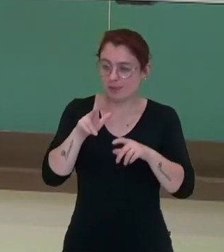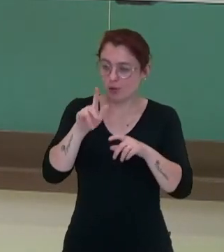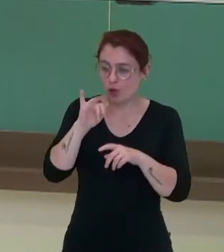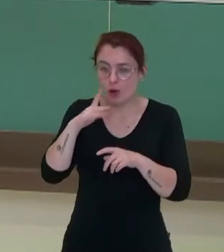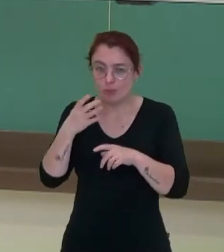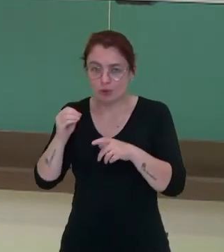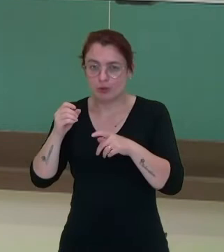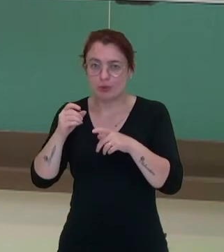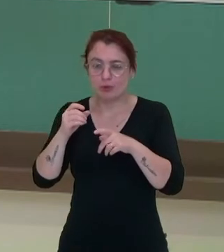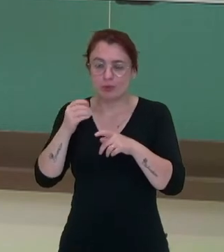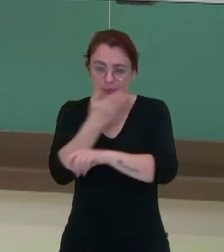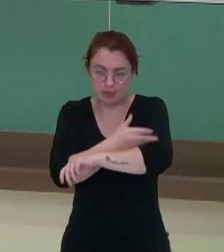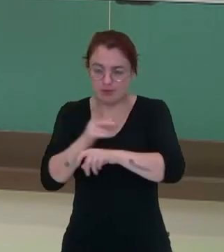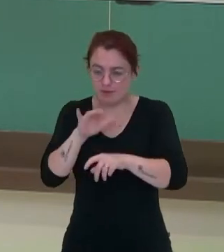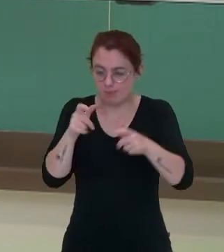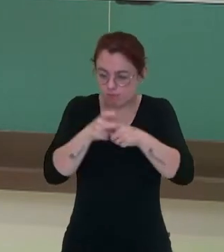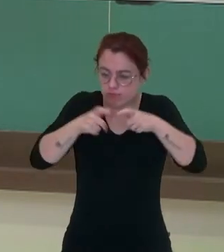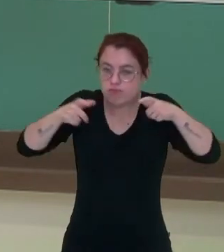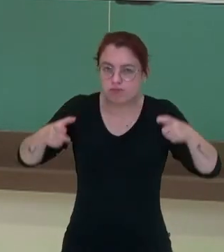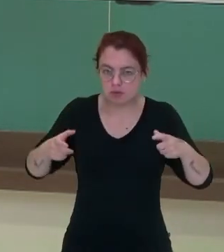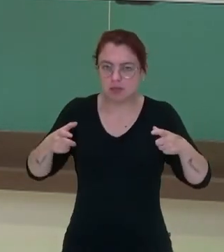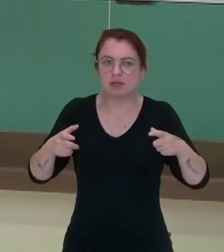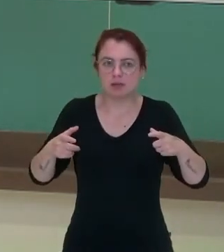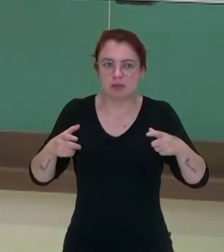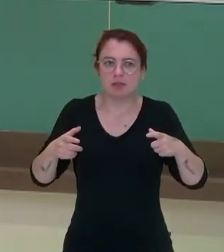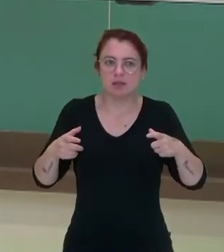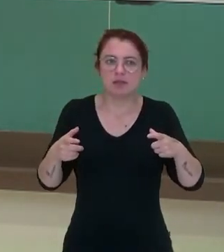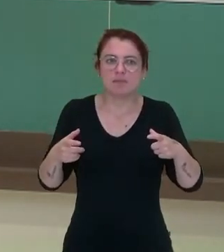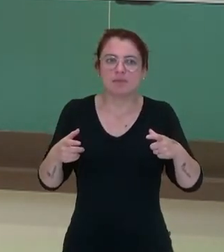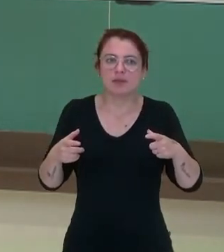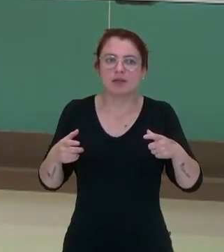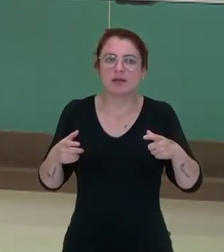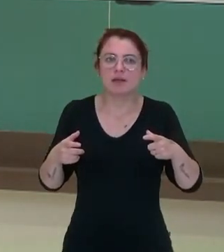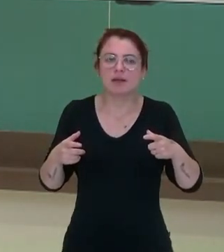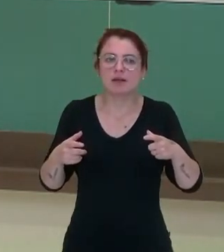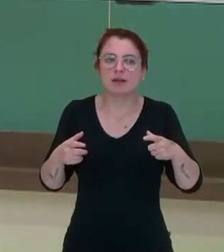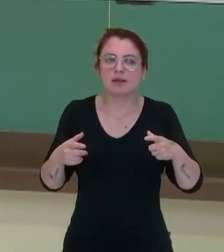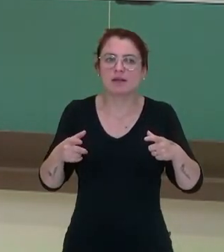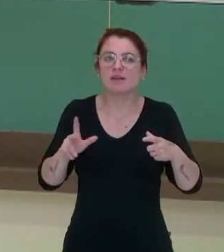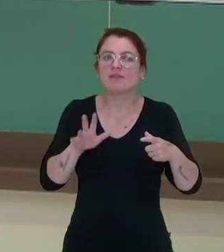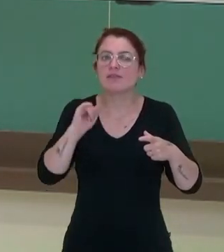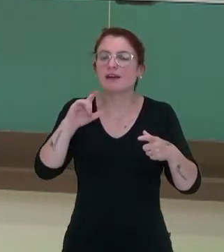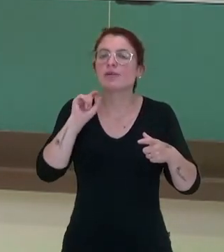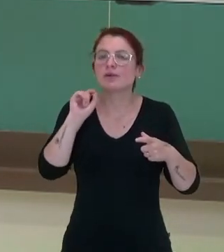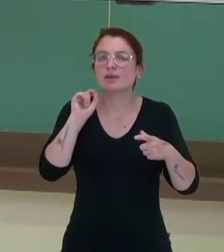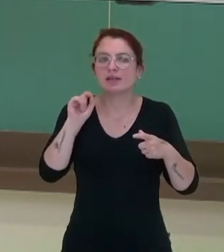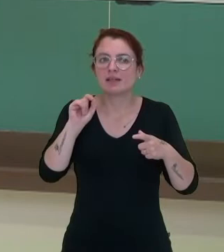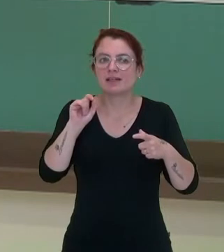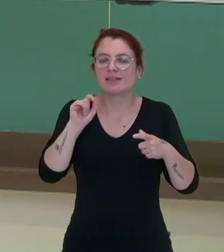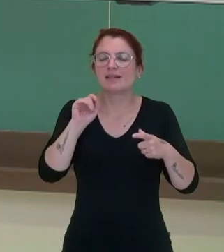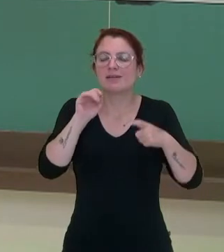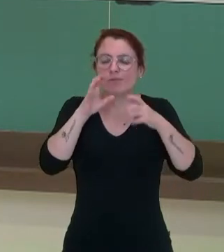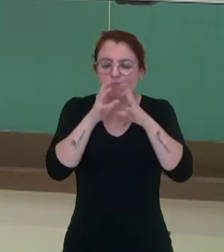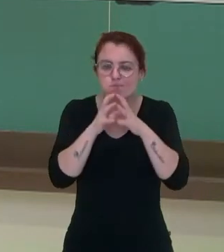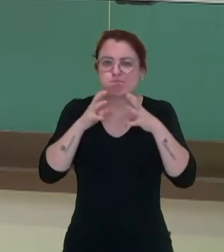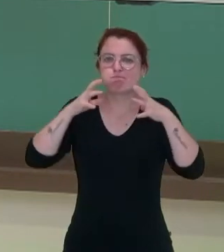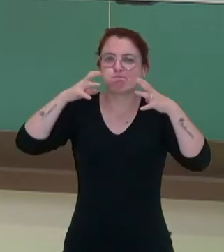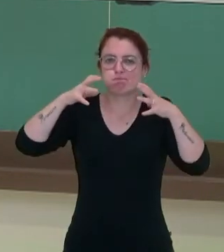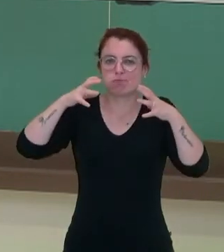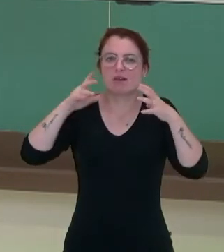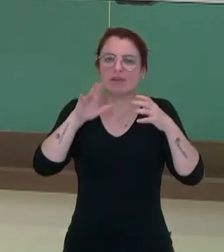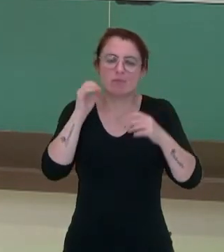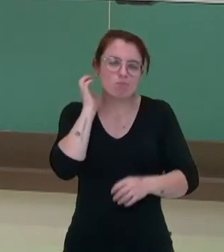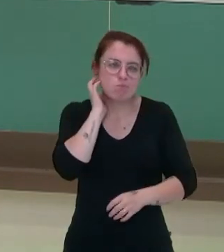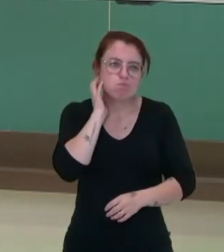aumentar em quantidade. E essas estruturas, né, os linfonodos, vão começar o quê? A inchar,